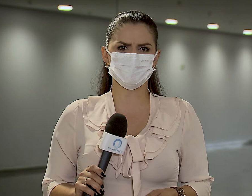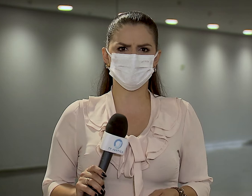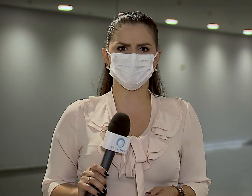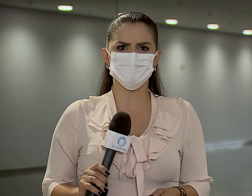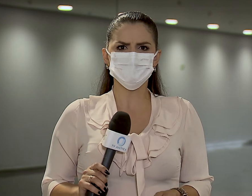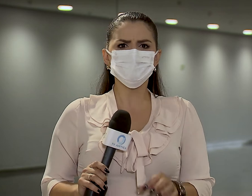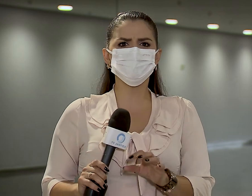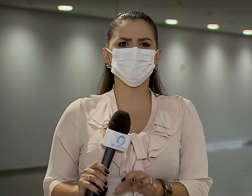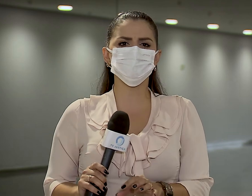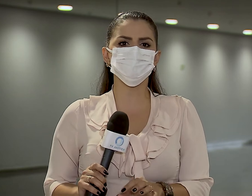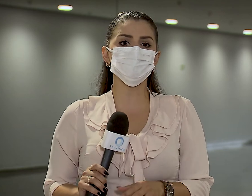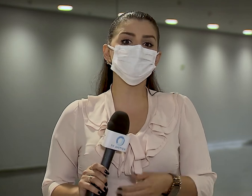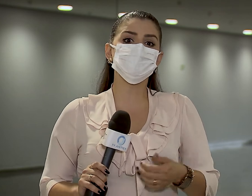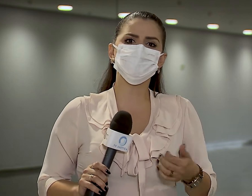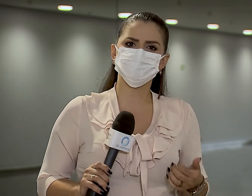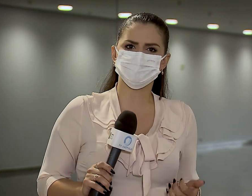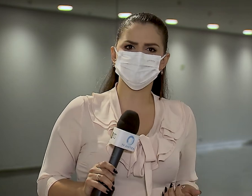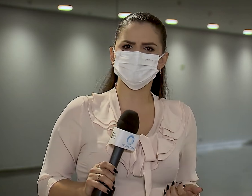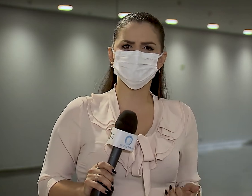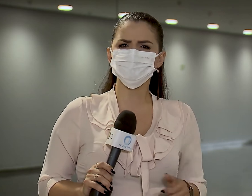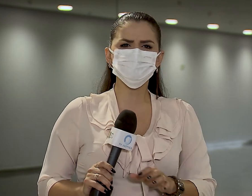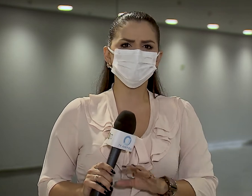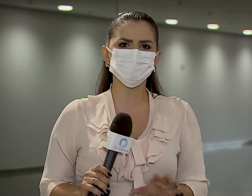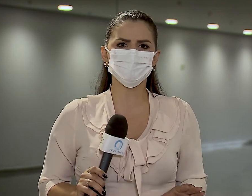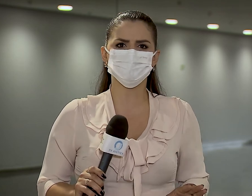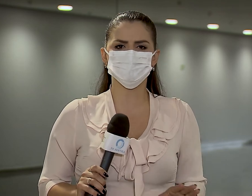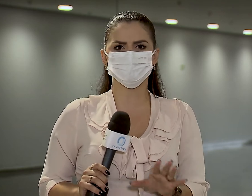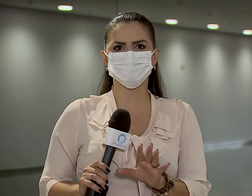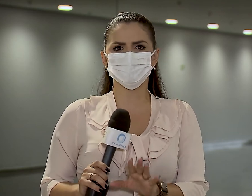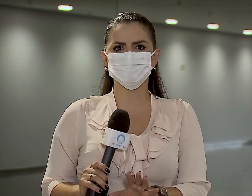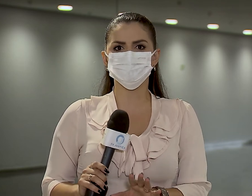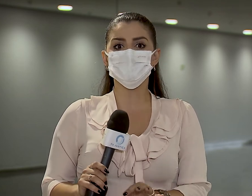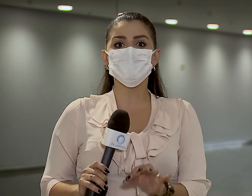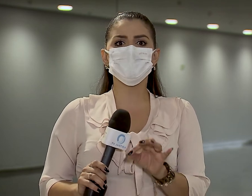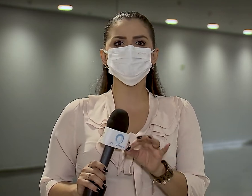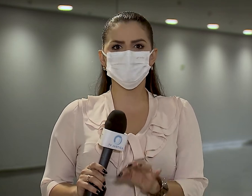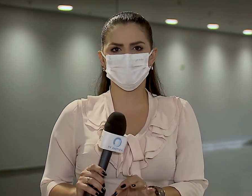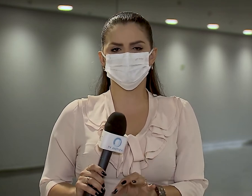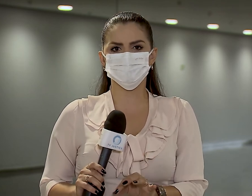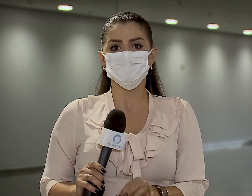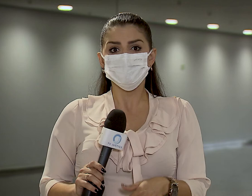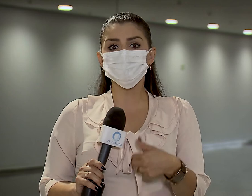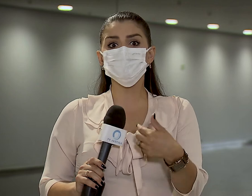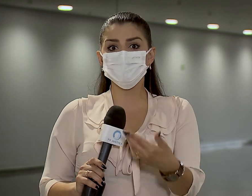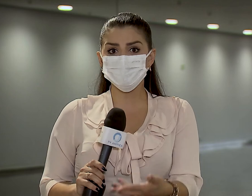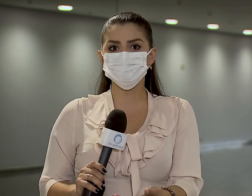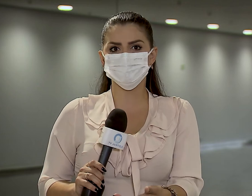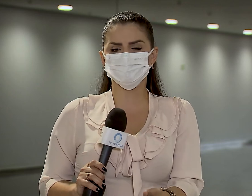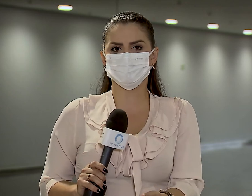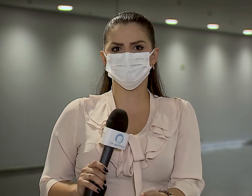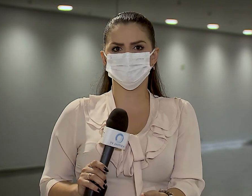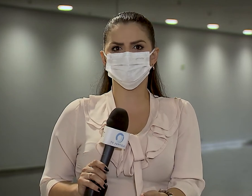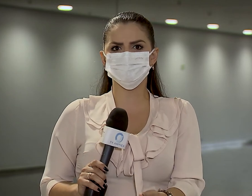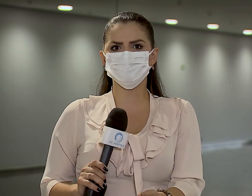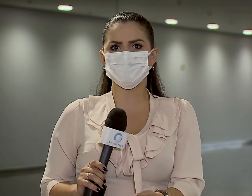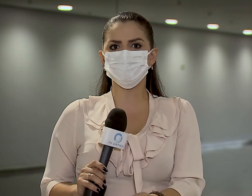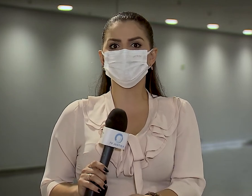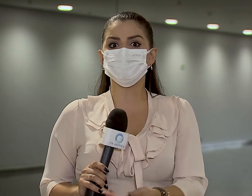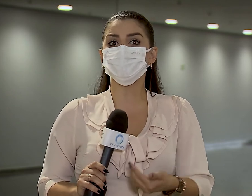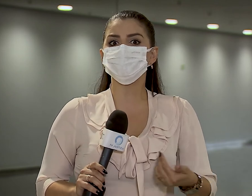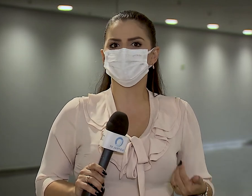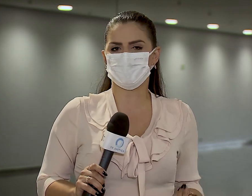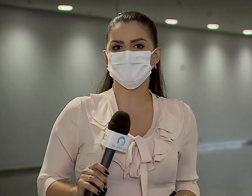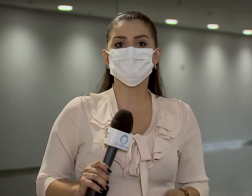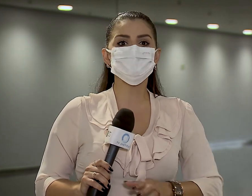enfermagem e hotelaria e por isso os danos à pacientes só poderiam ser atribuídos aos médicos que utilizam as instalações